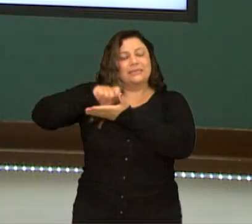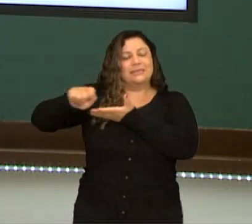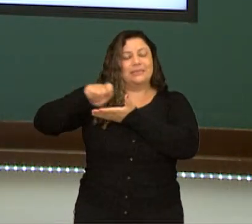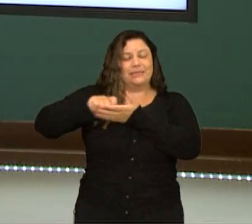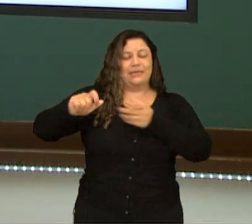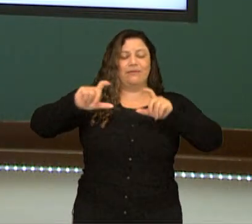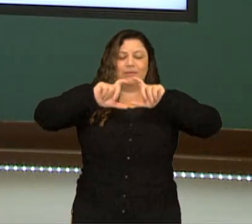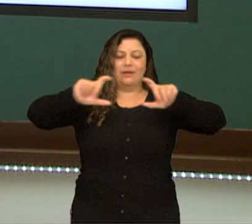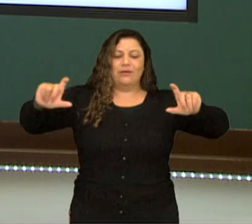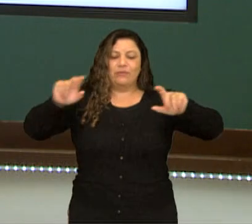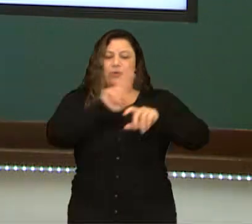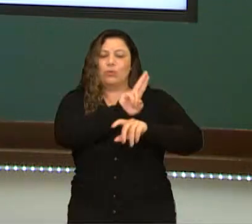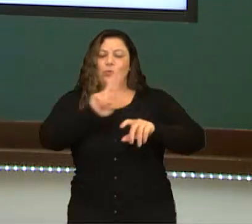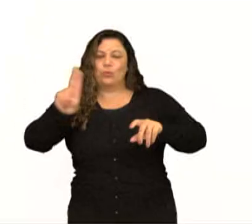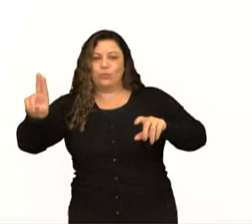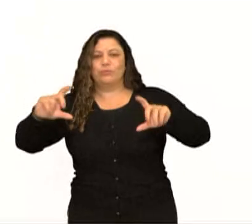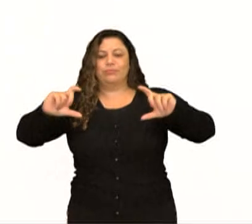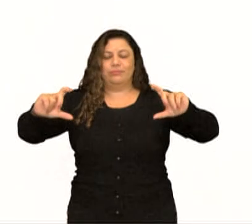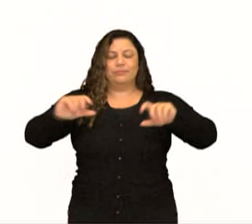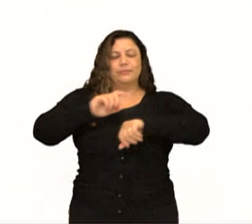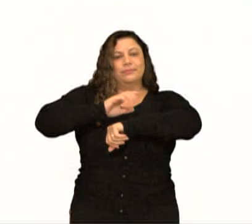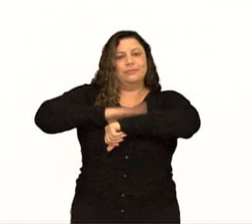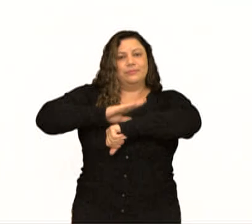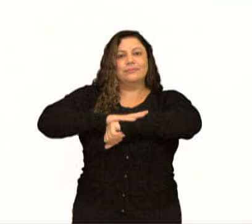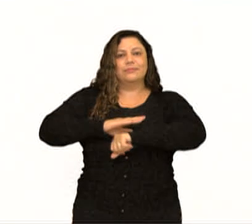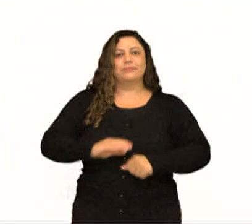molecular. Vou dar um tempinho para você.